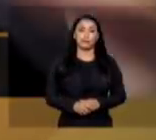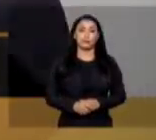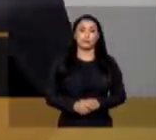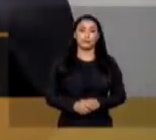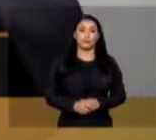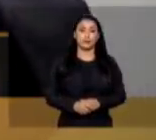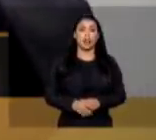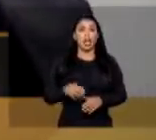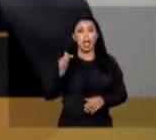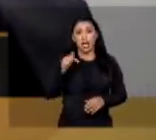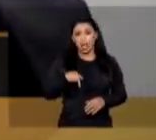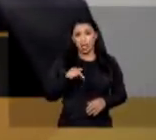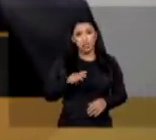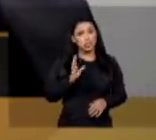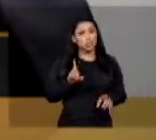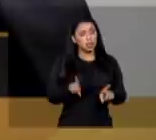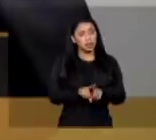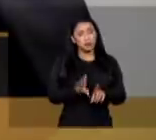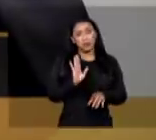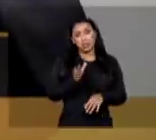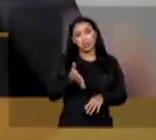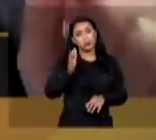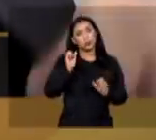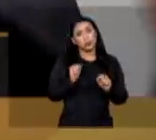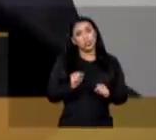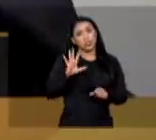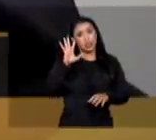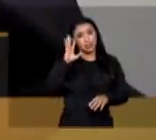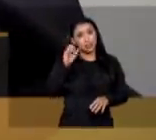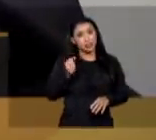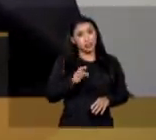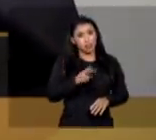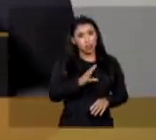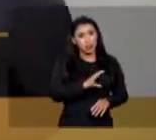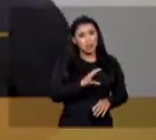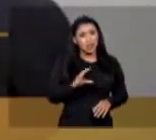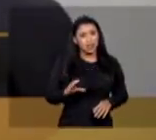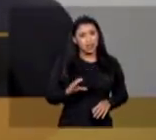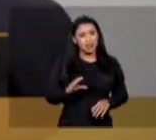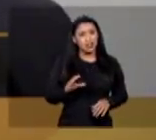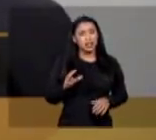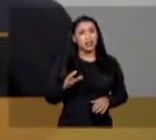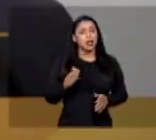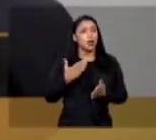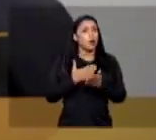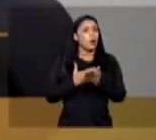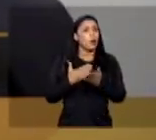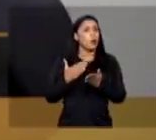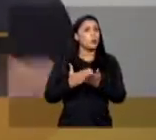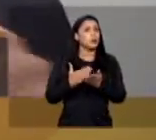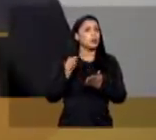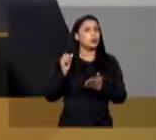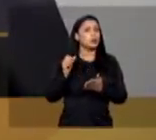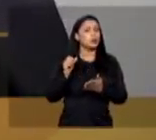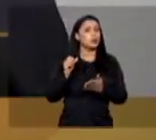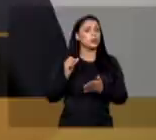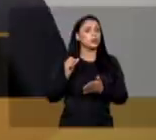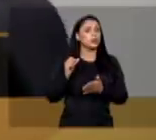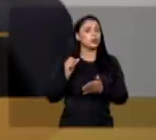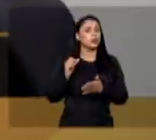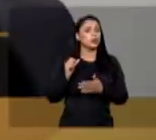Aqui já se poderia ter decidido dessa maneira. Observe-se que esse HC foi concedido, esta hora,